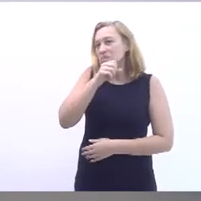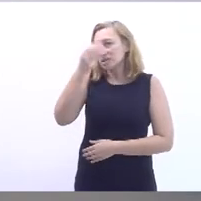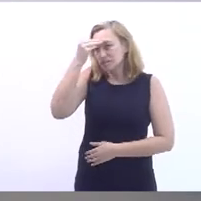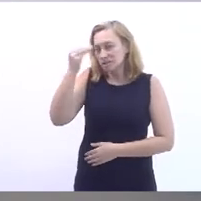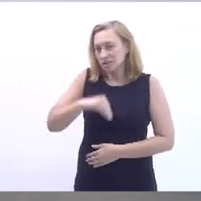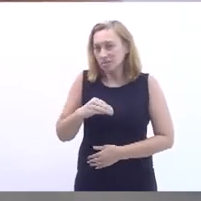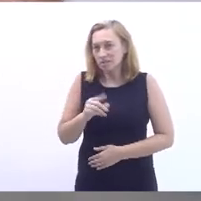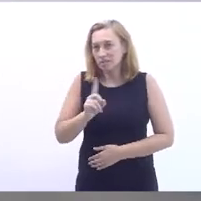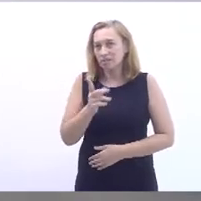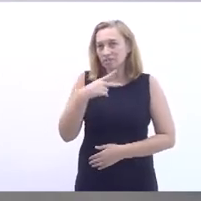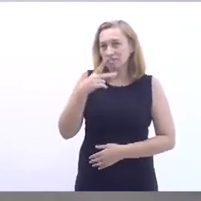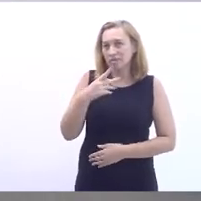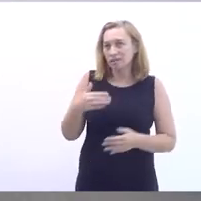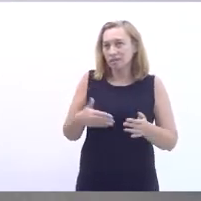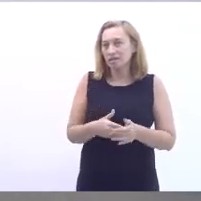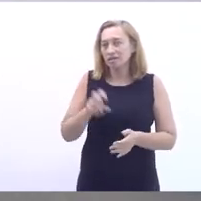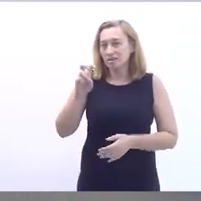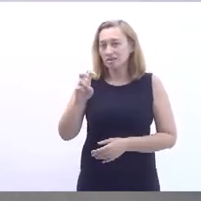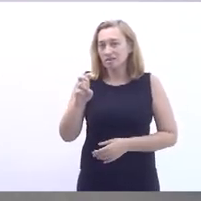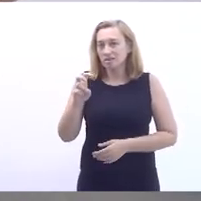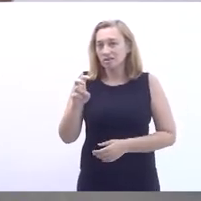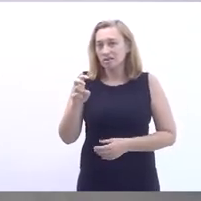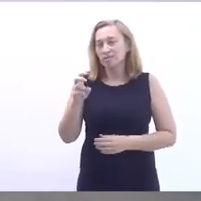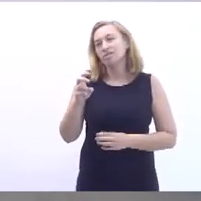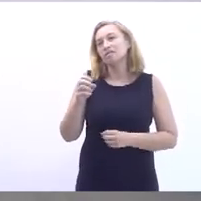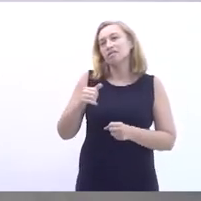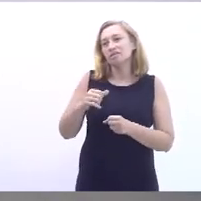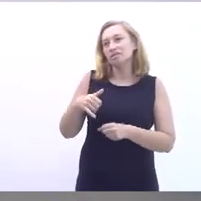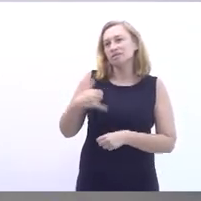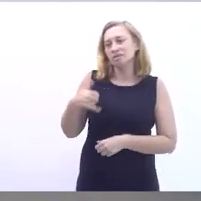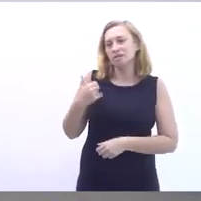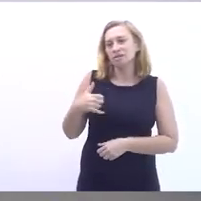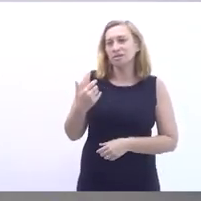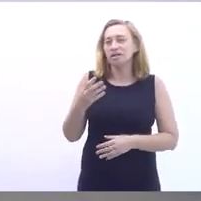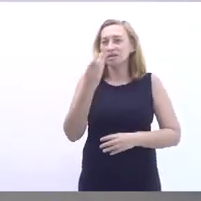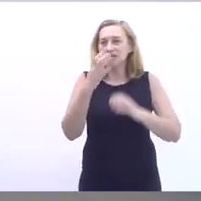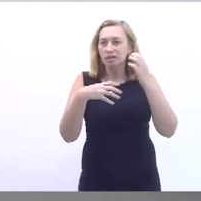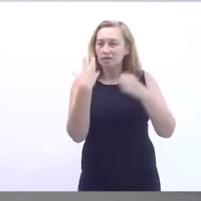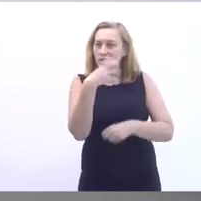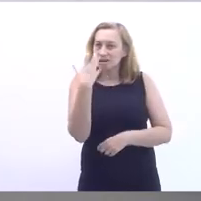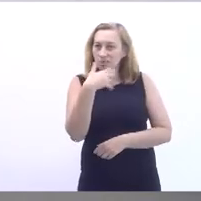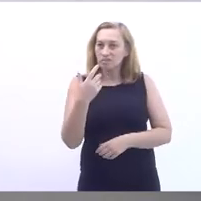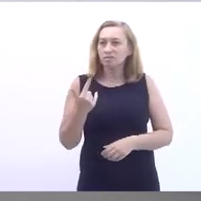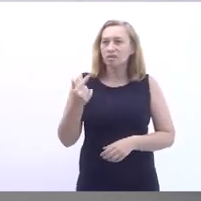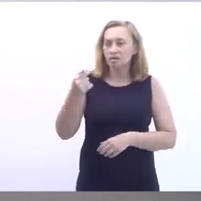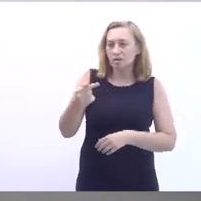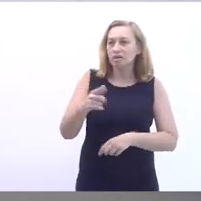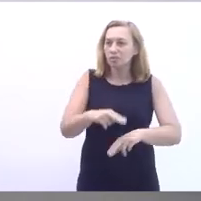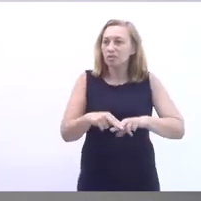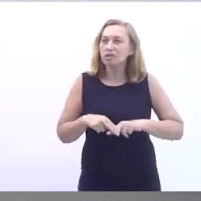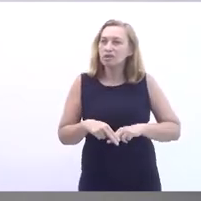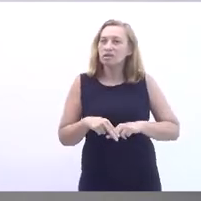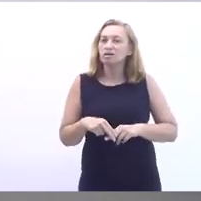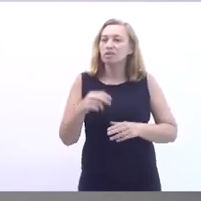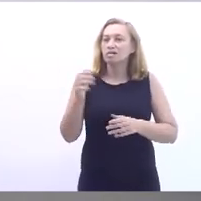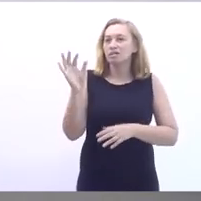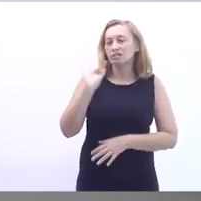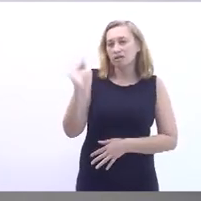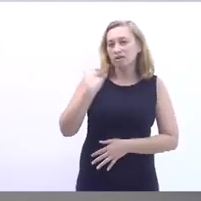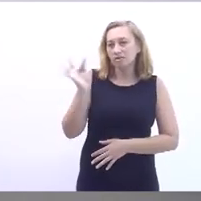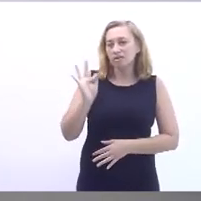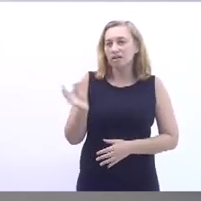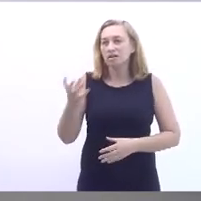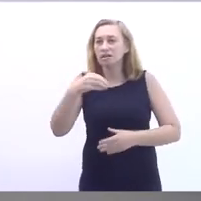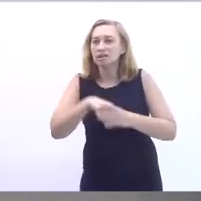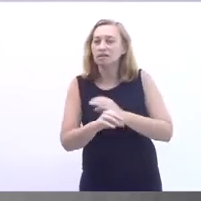não falava até os 5 anos e cantou a primeira vez ao 71 foi por isso que eu entrei em uma faculdade de farmácia para poder debater